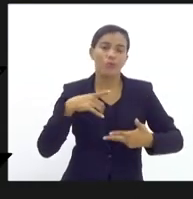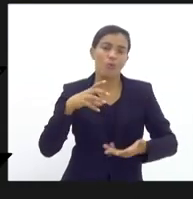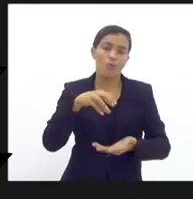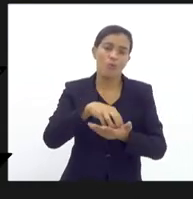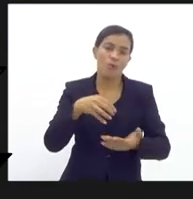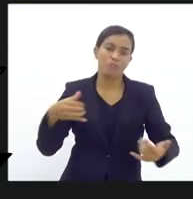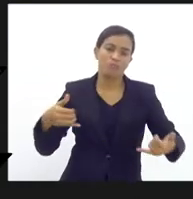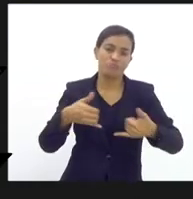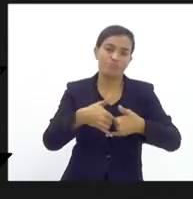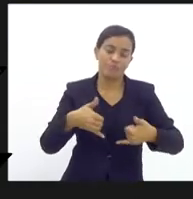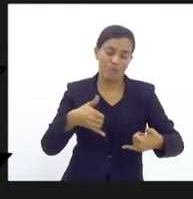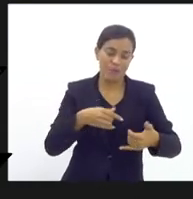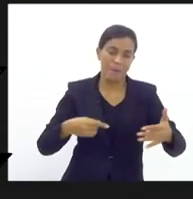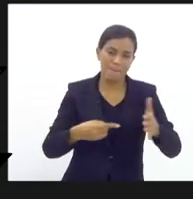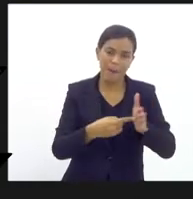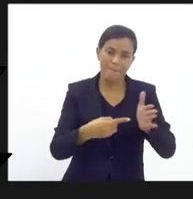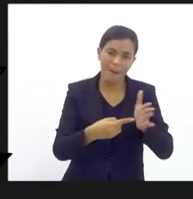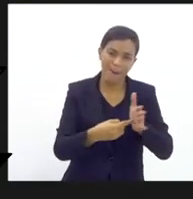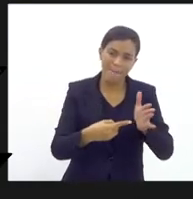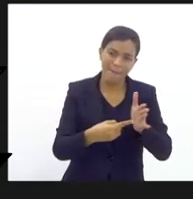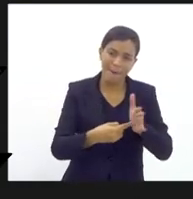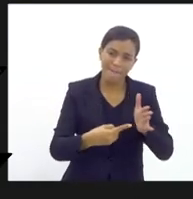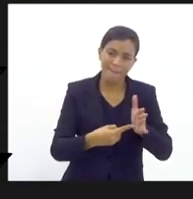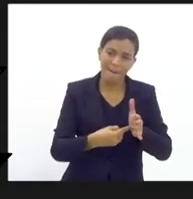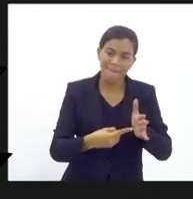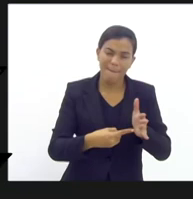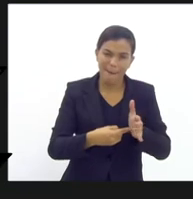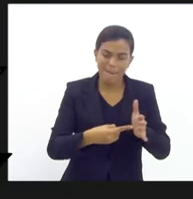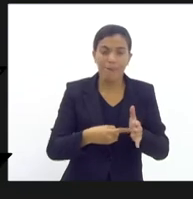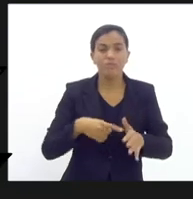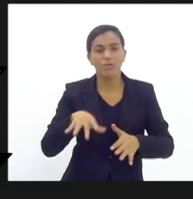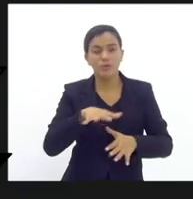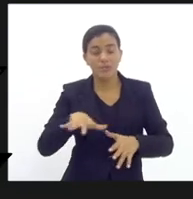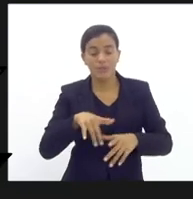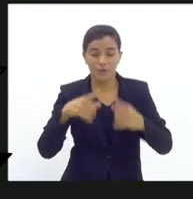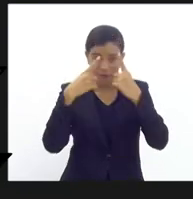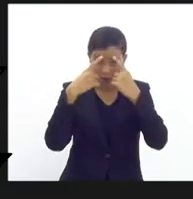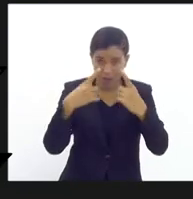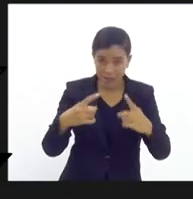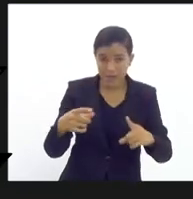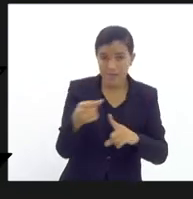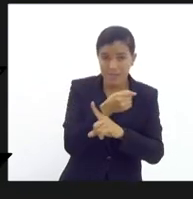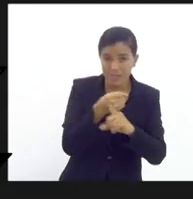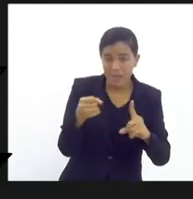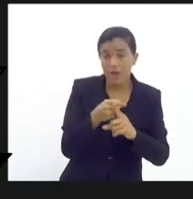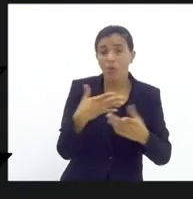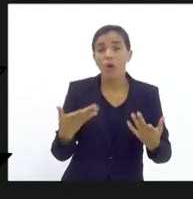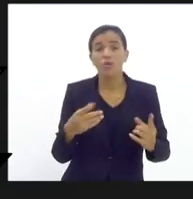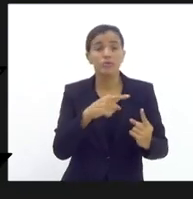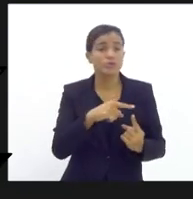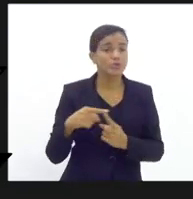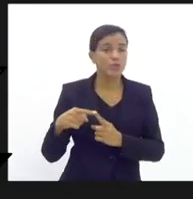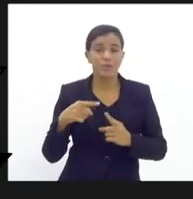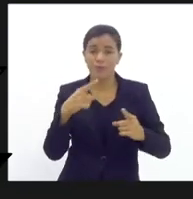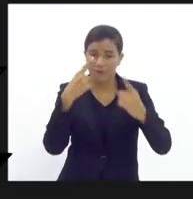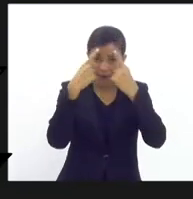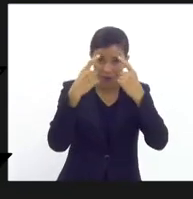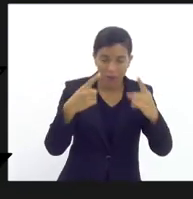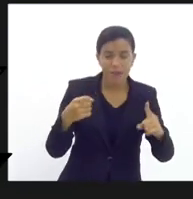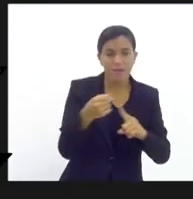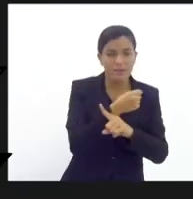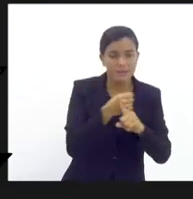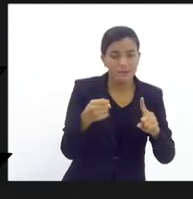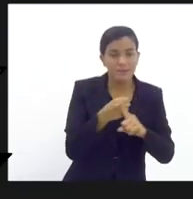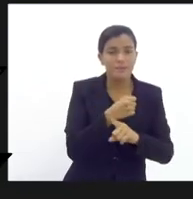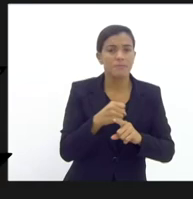denúncias né para quem quiser enviar quem está em uma situação de violência Independente de qual violência seja né pode encaminhar